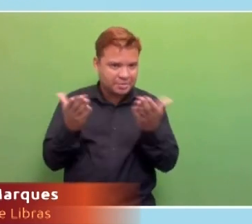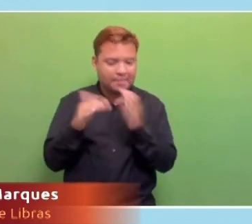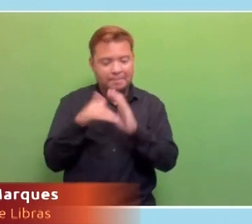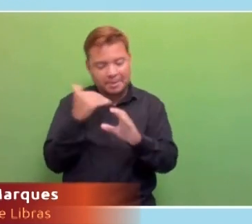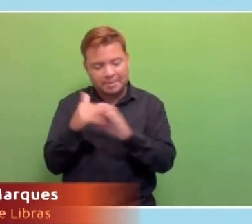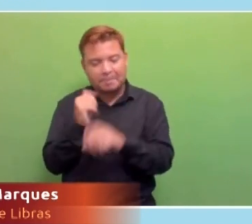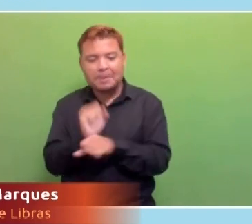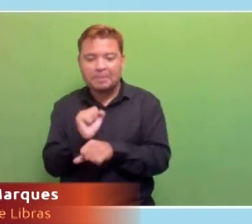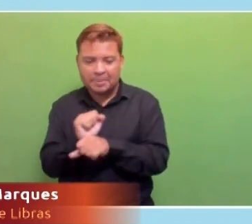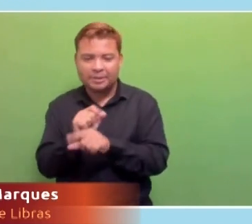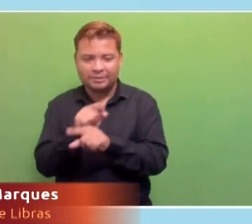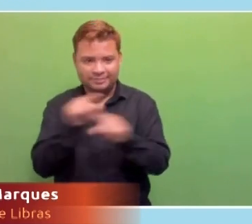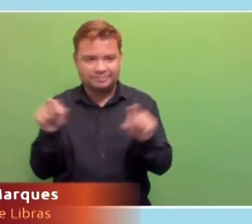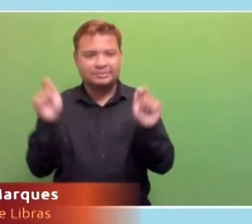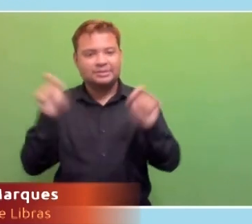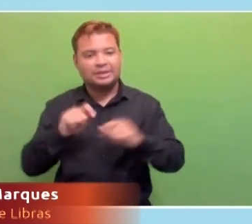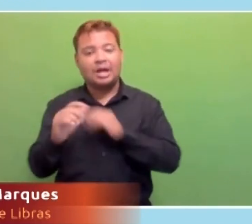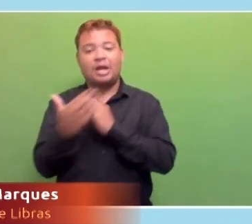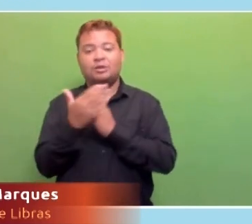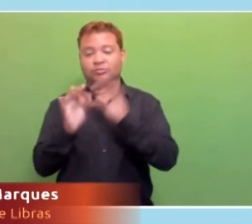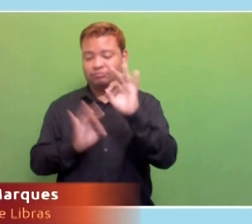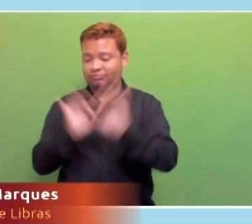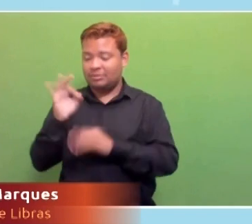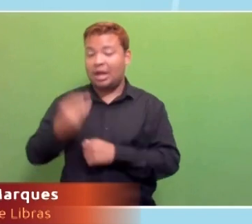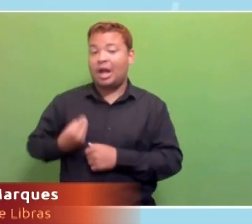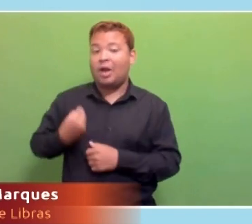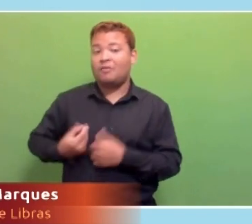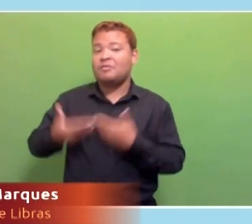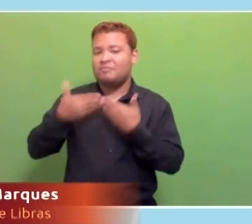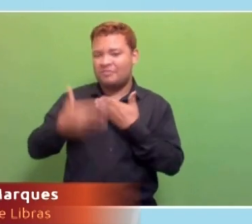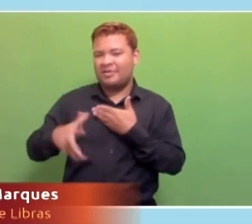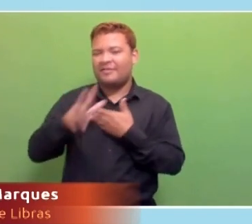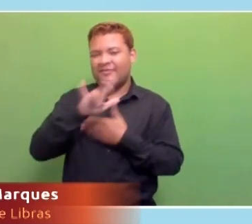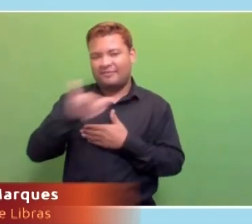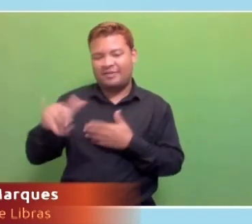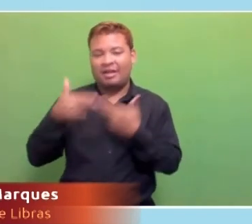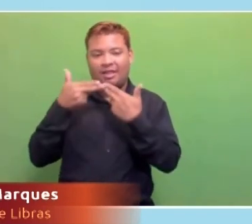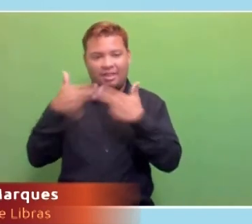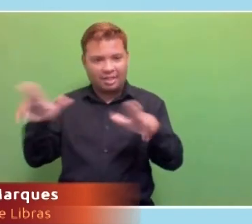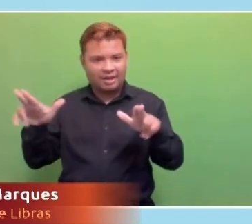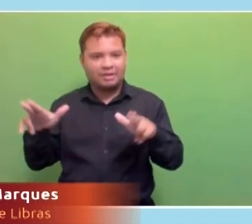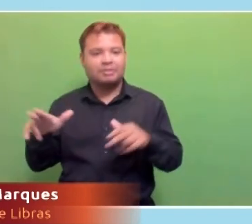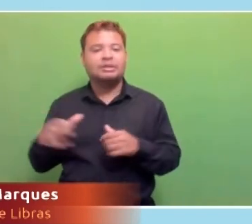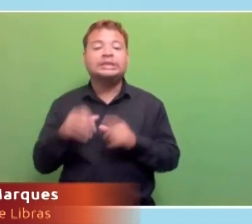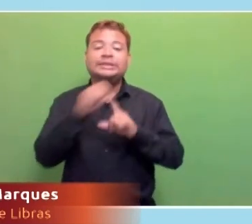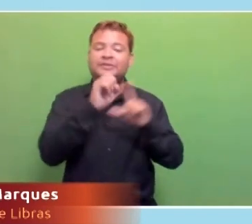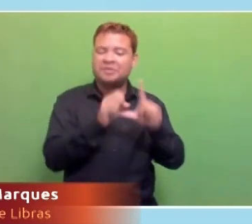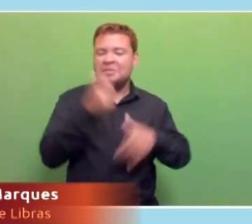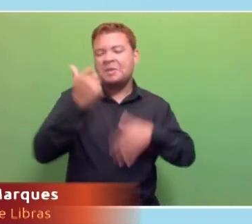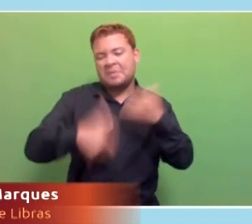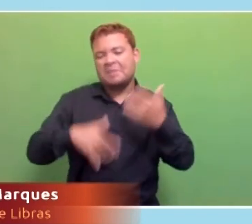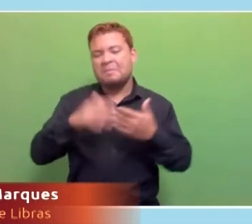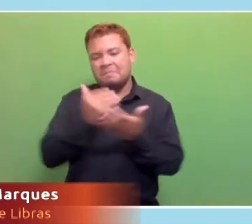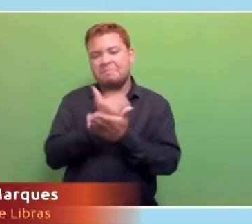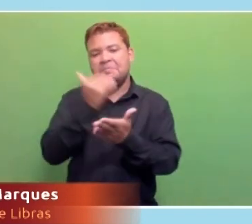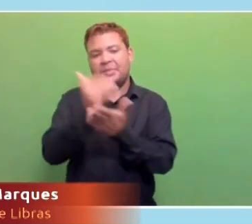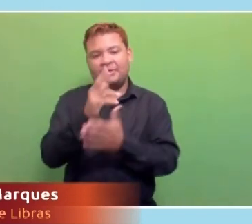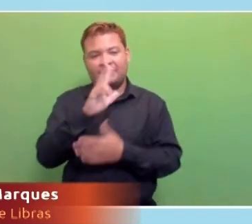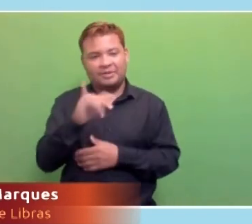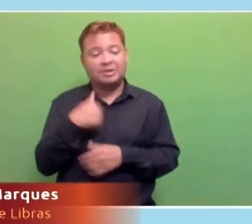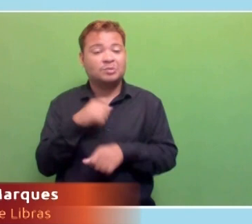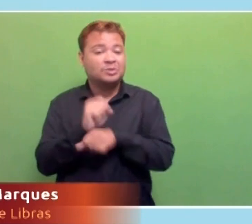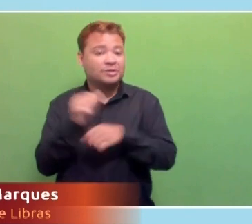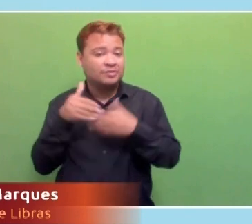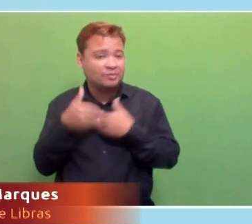gente possa construir o nosso programa ao vivo, que estreia logo, logo. Você vai ficar sabendo mais disso na programação da TV UFG. Espero você no nosso próximo